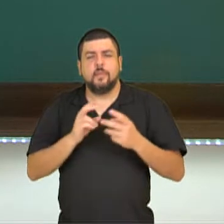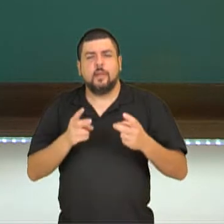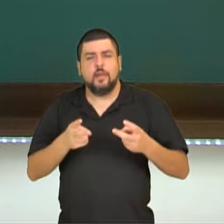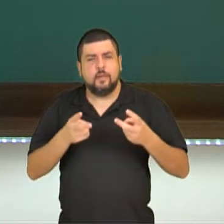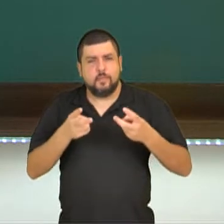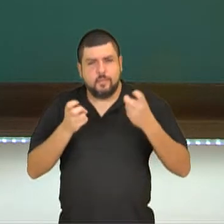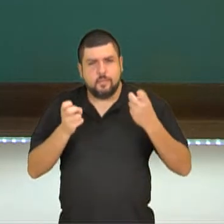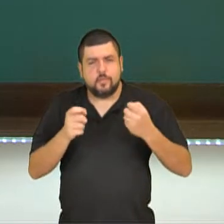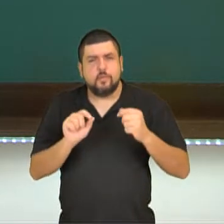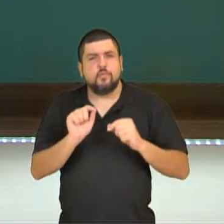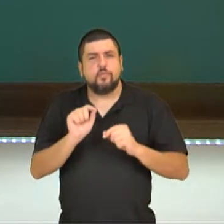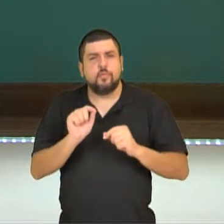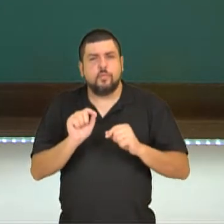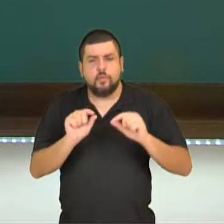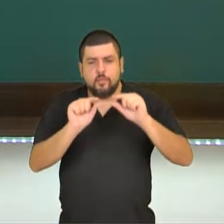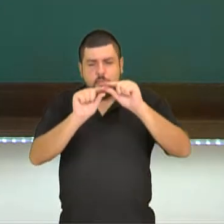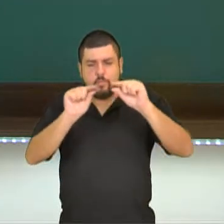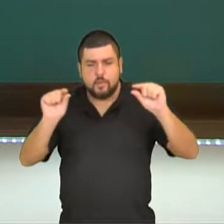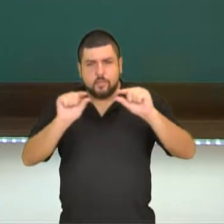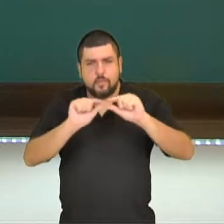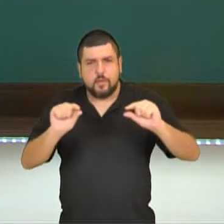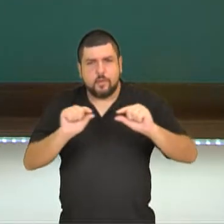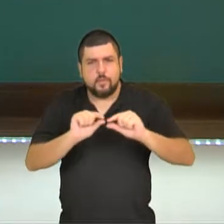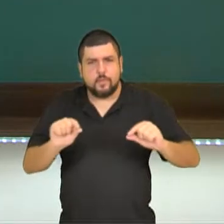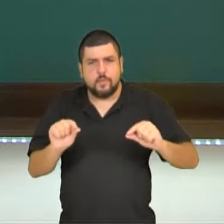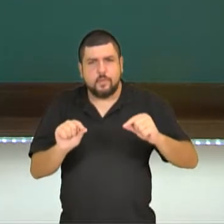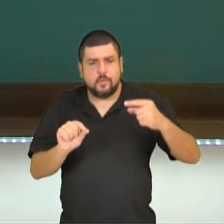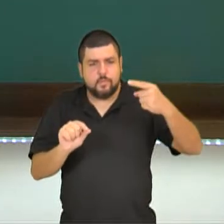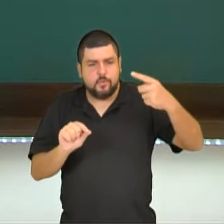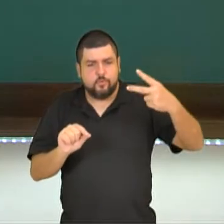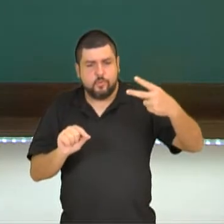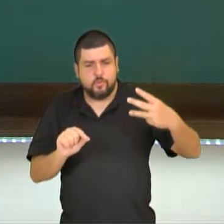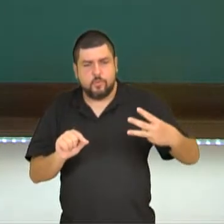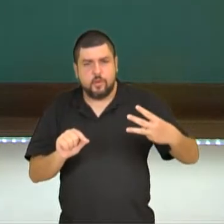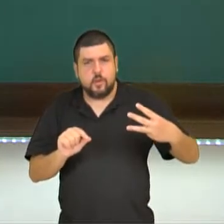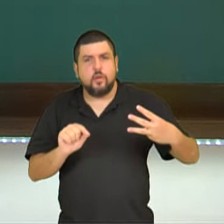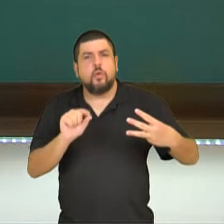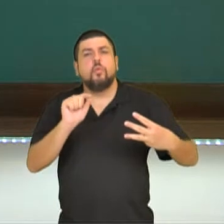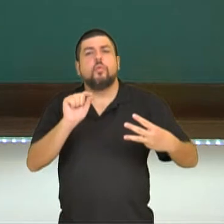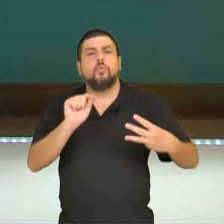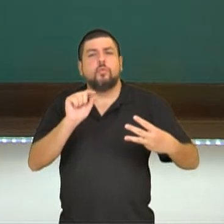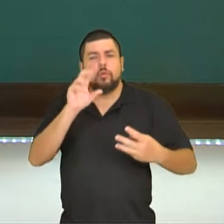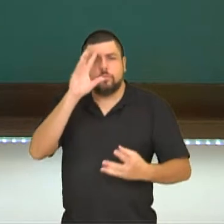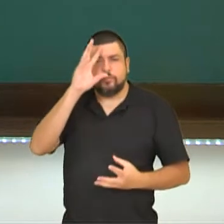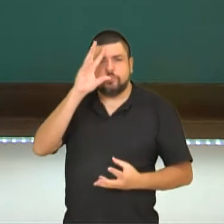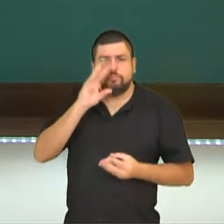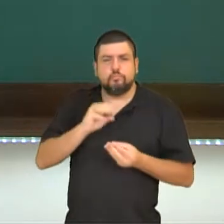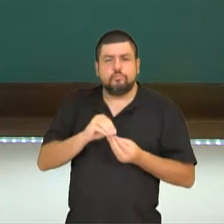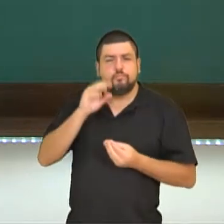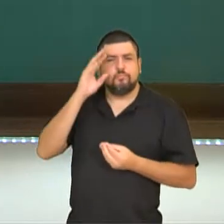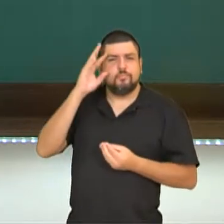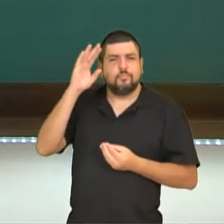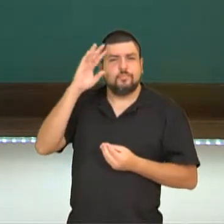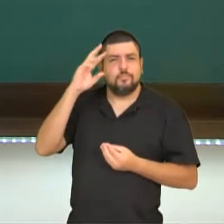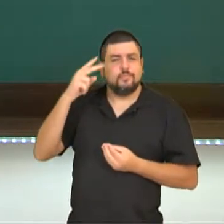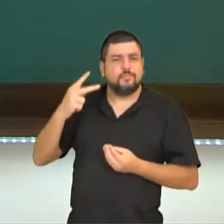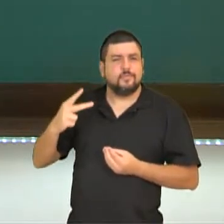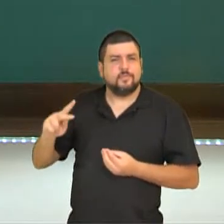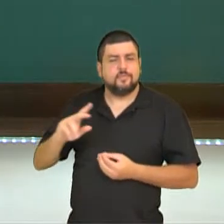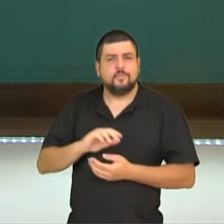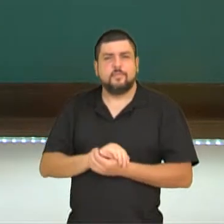três versos você consegue resumir o que ela está pensando. Essa é uma arte. Quem foi